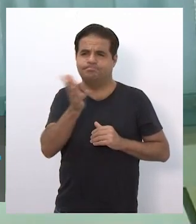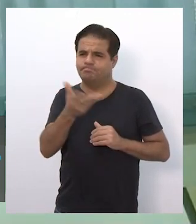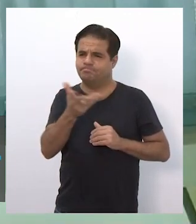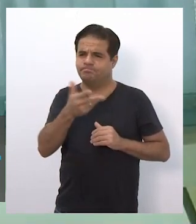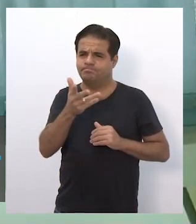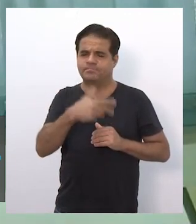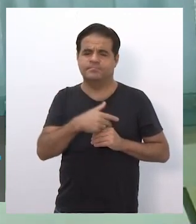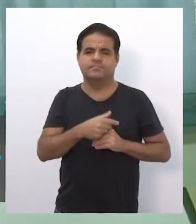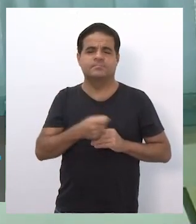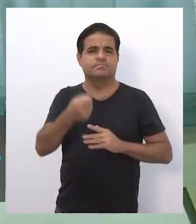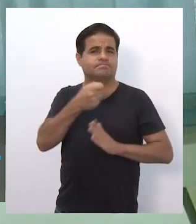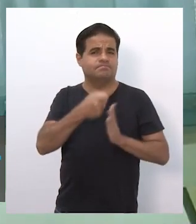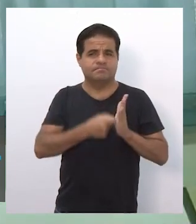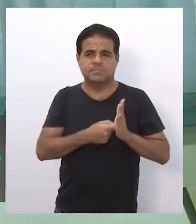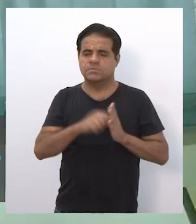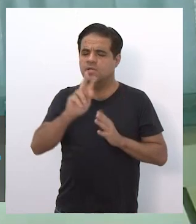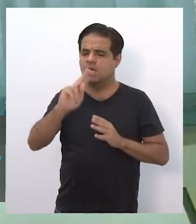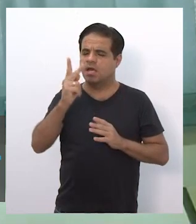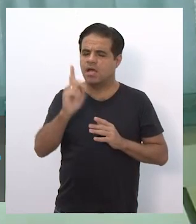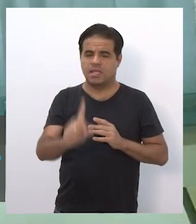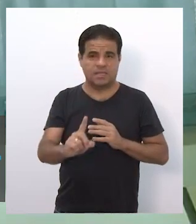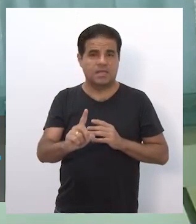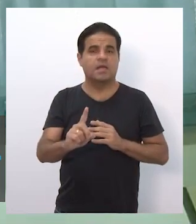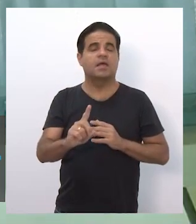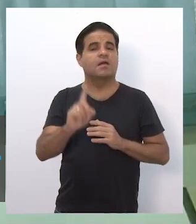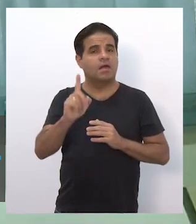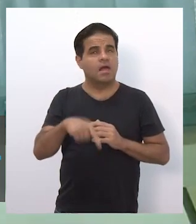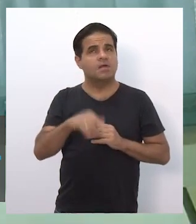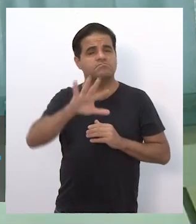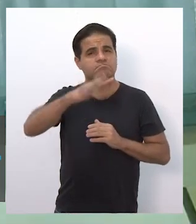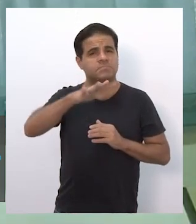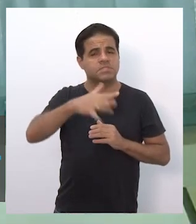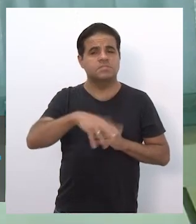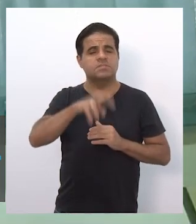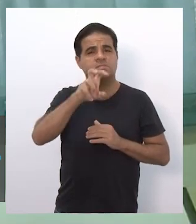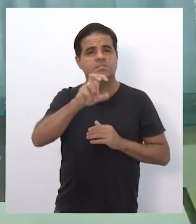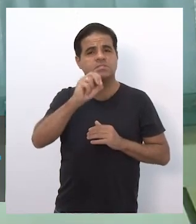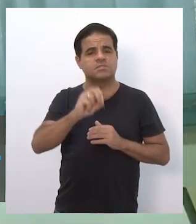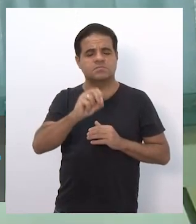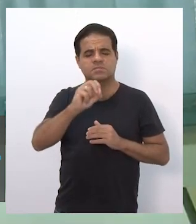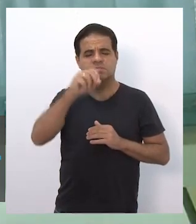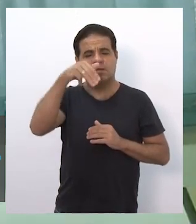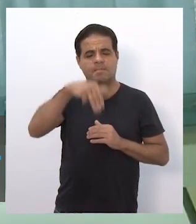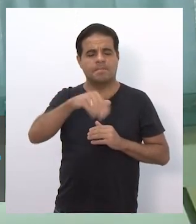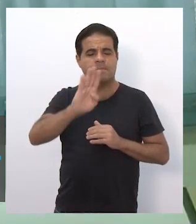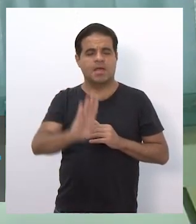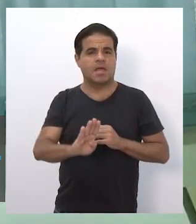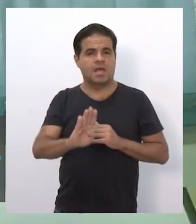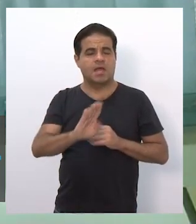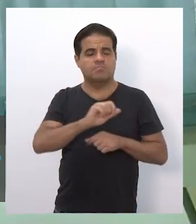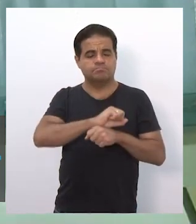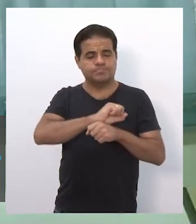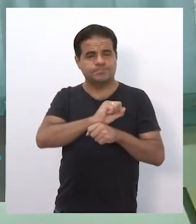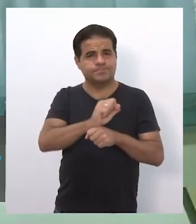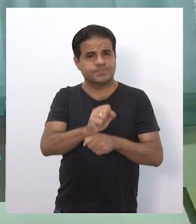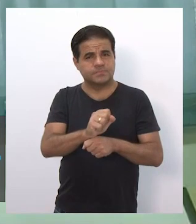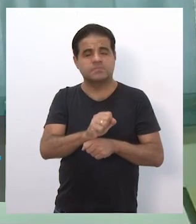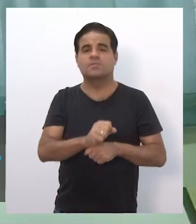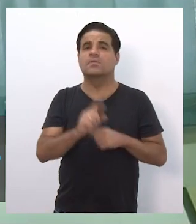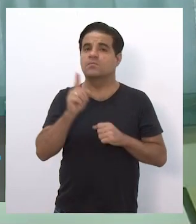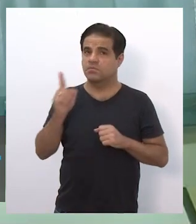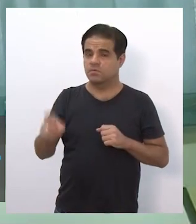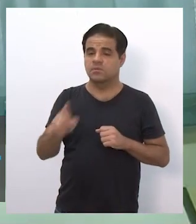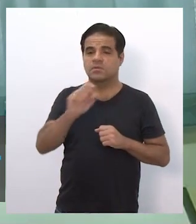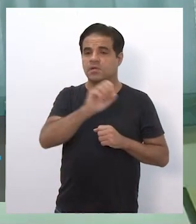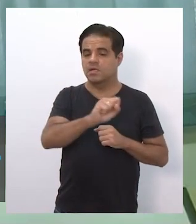de escrita de um HD convencional é cerca de 50 megabytes por segundo, tá? No caso